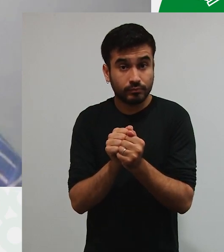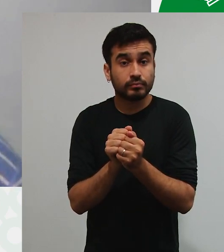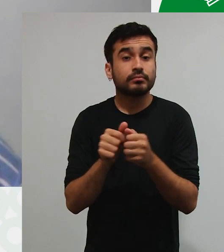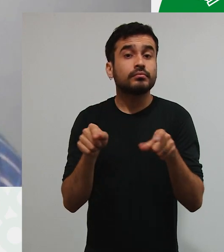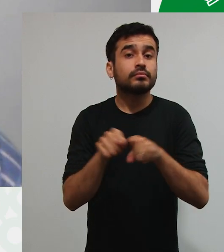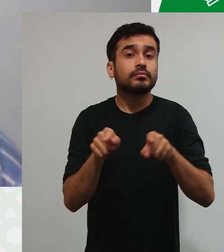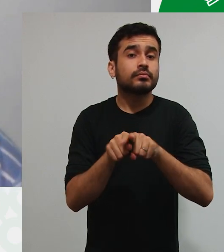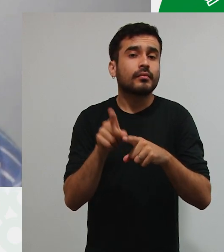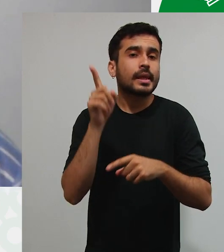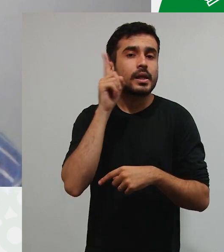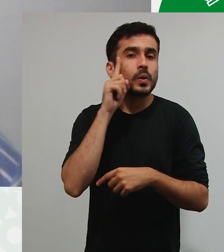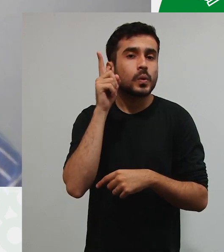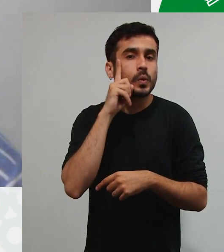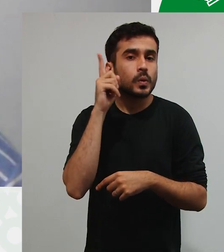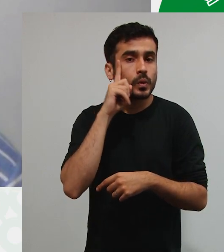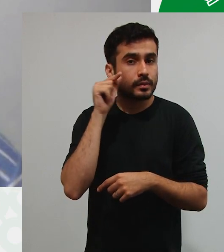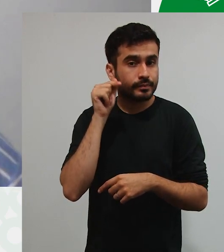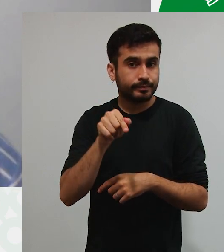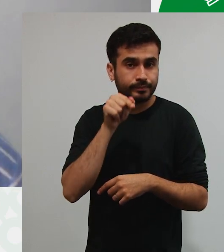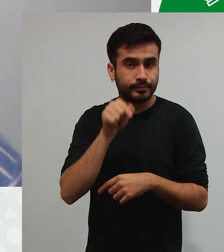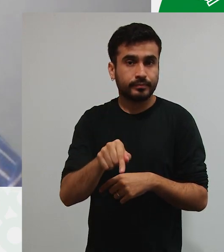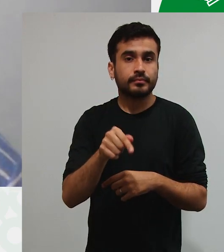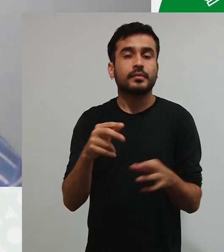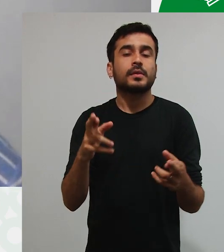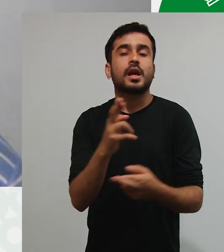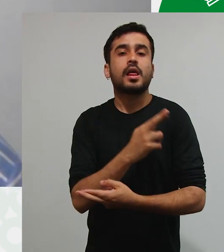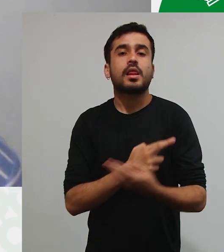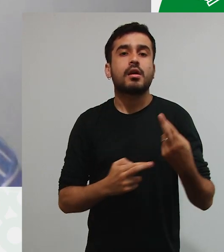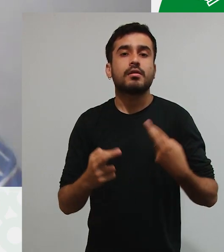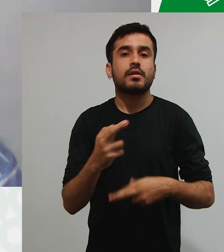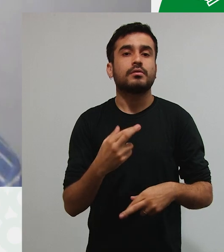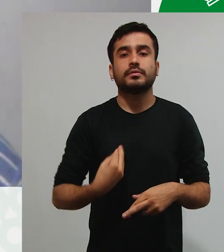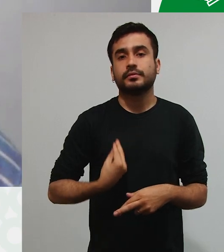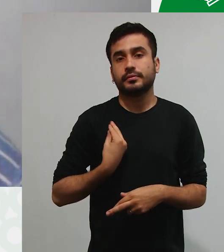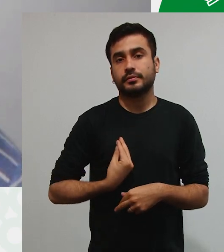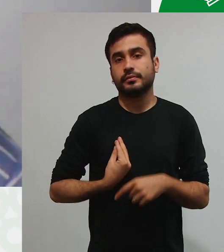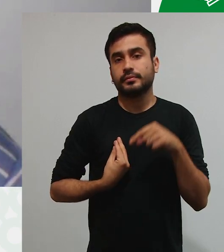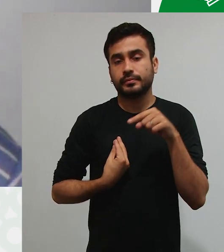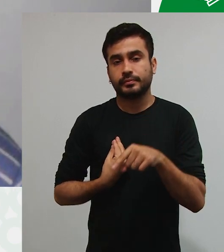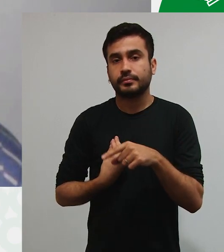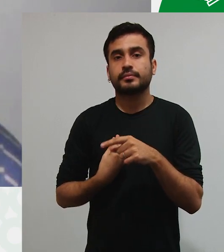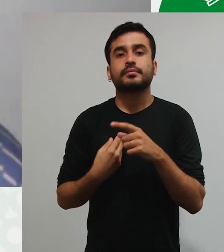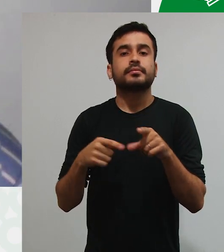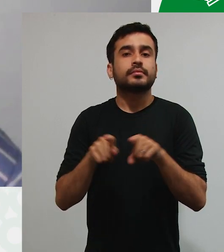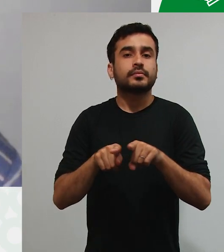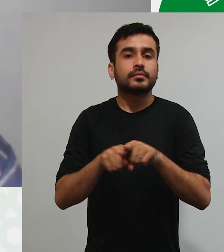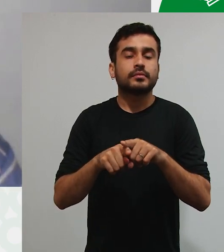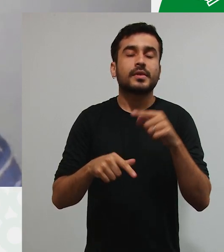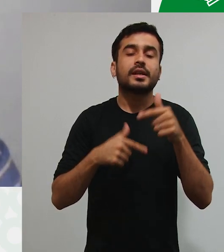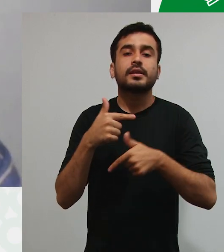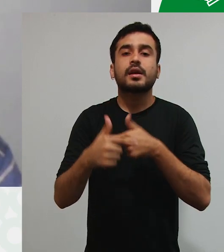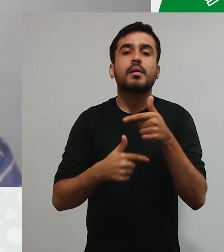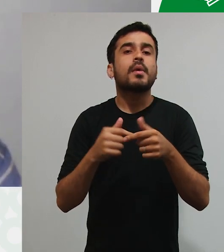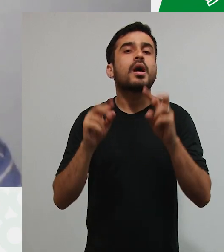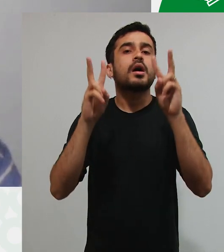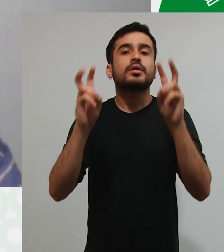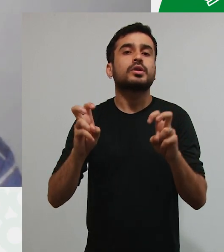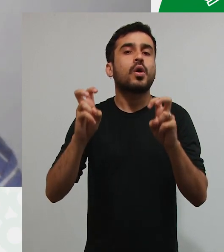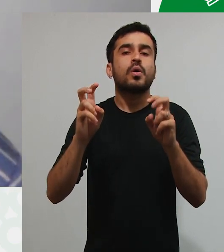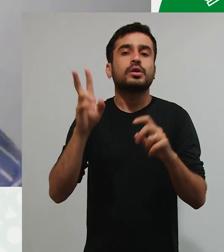dessas crianças. E eu estipulei que trabalharia, então, sobre história e cotidiano dessas crianças e adolescentes